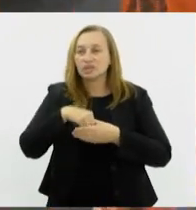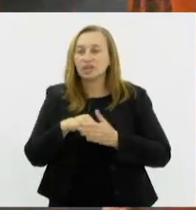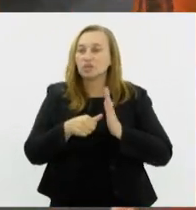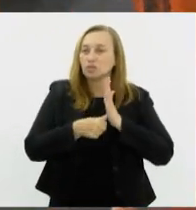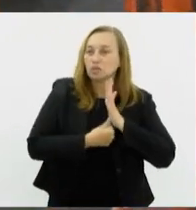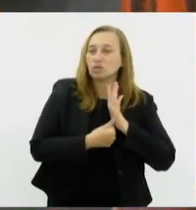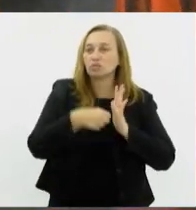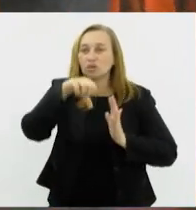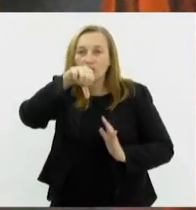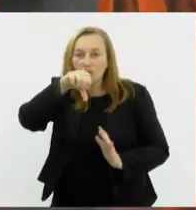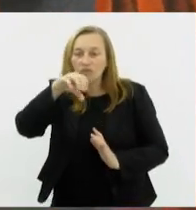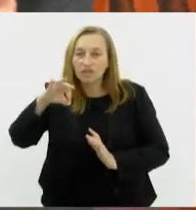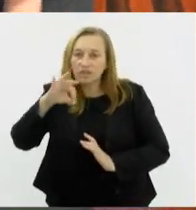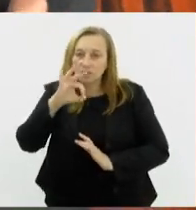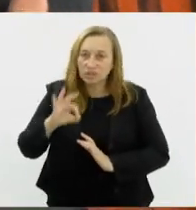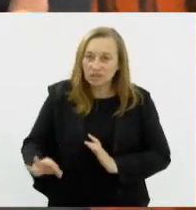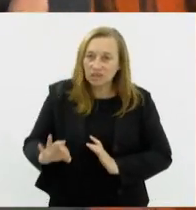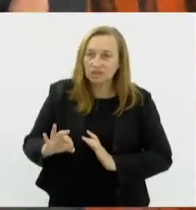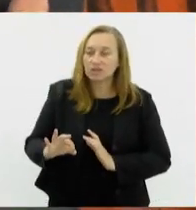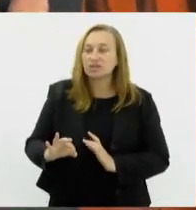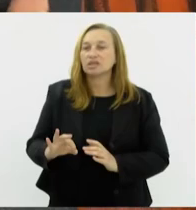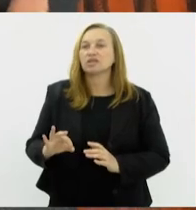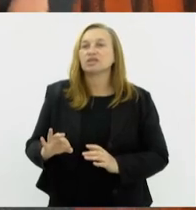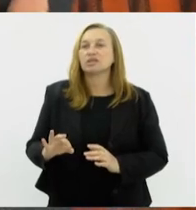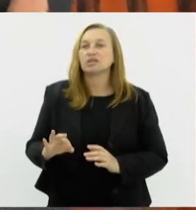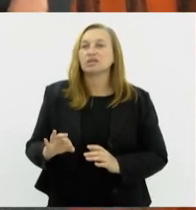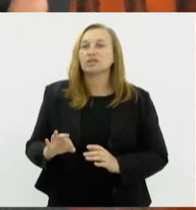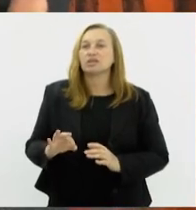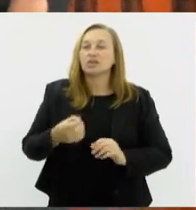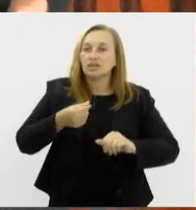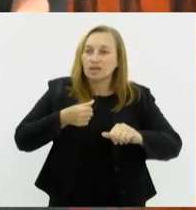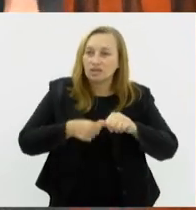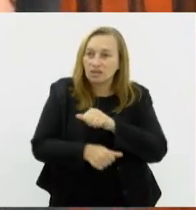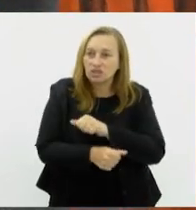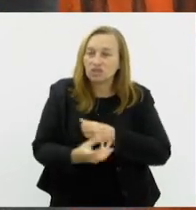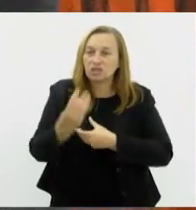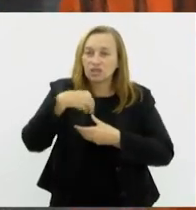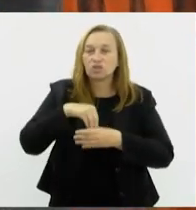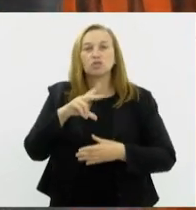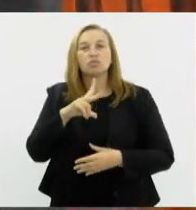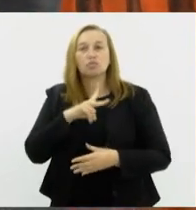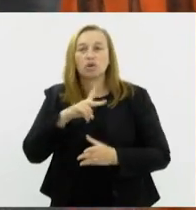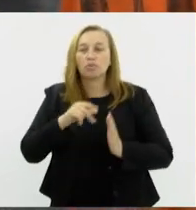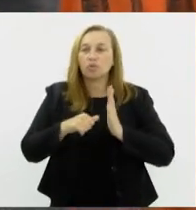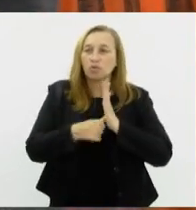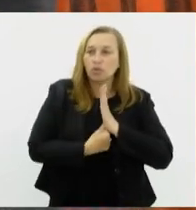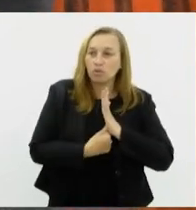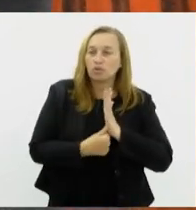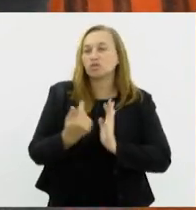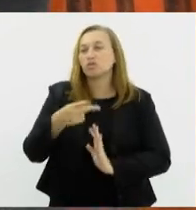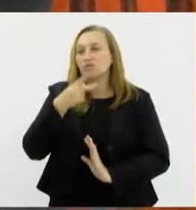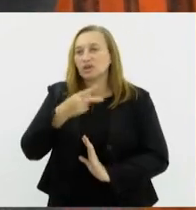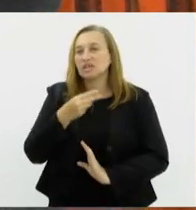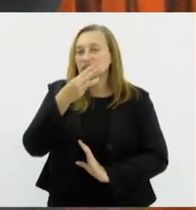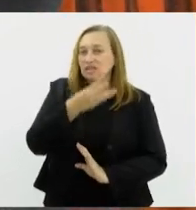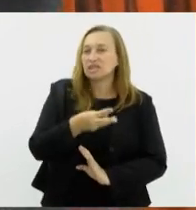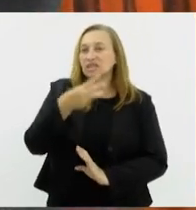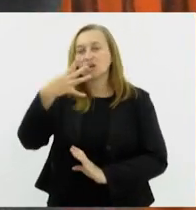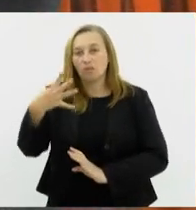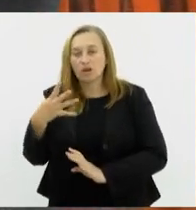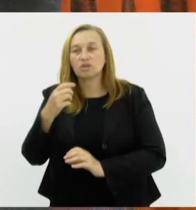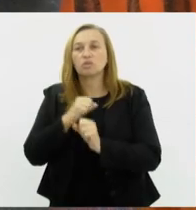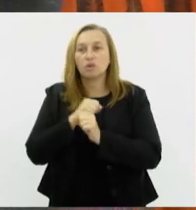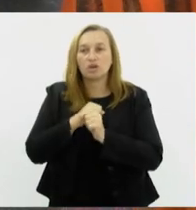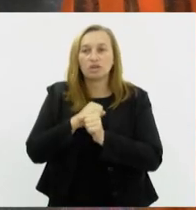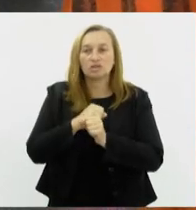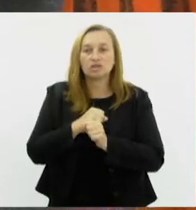clube, 90% desse recurso é reinvestido dentro do próprio clube. Isso eu estou falando há 34 anos.